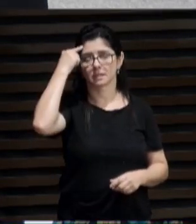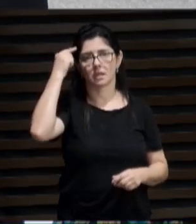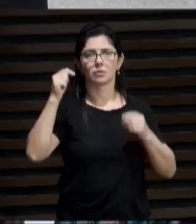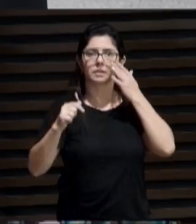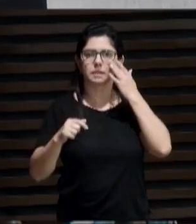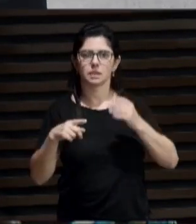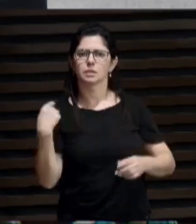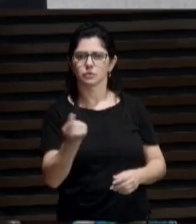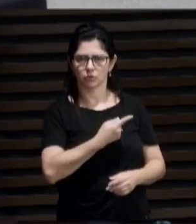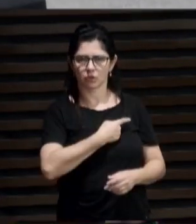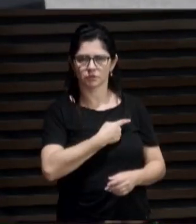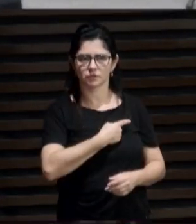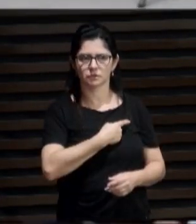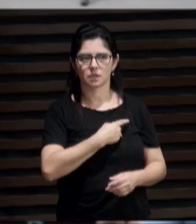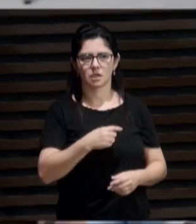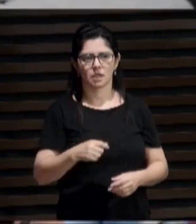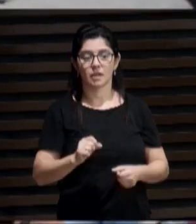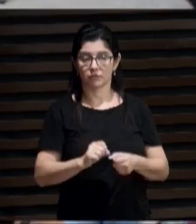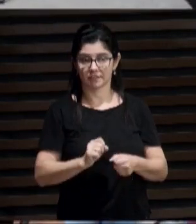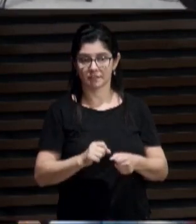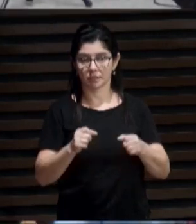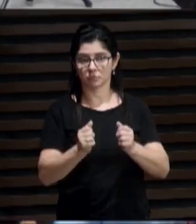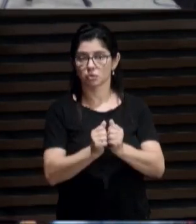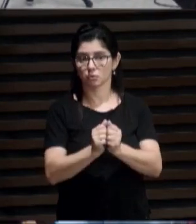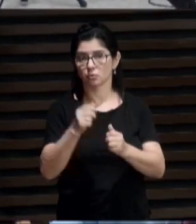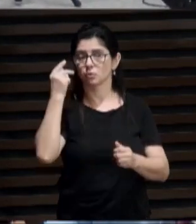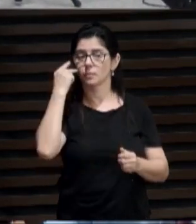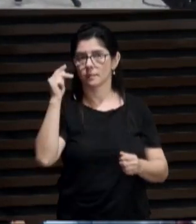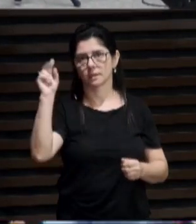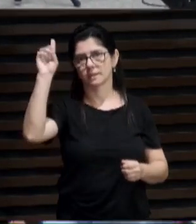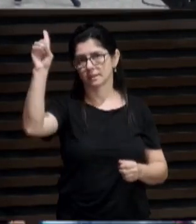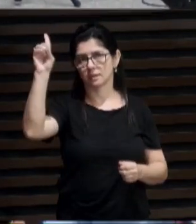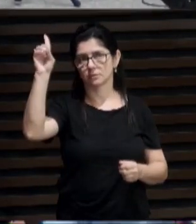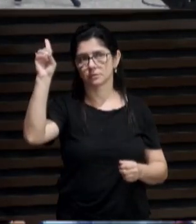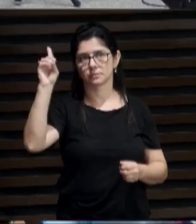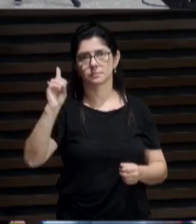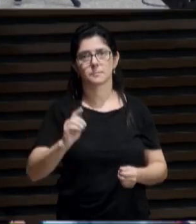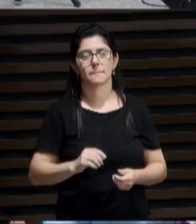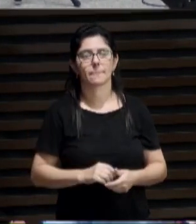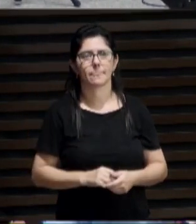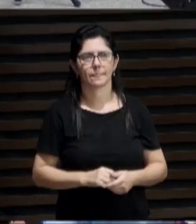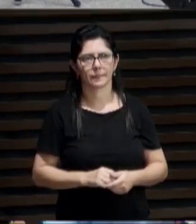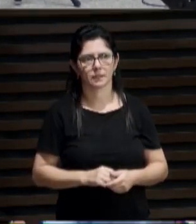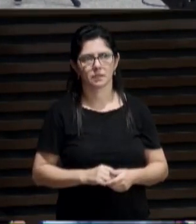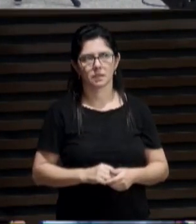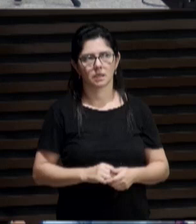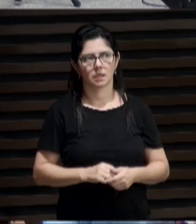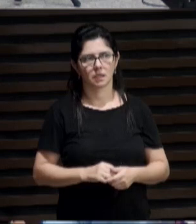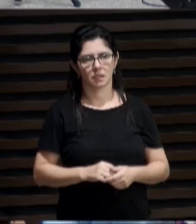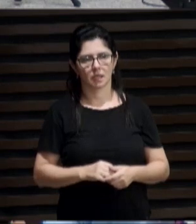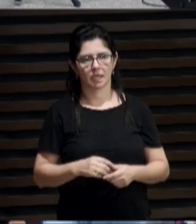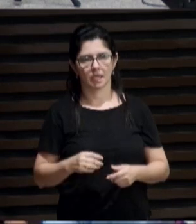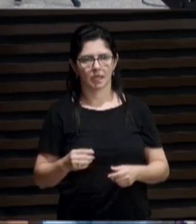aqui juntos ao Senhor, em outro contexto, é chamado de elogio a